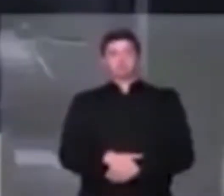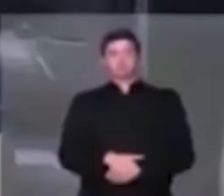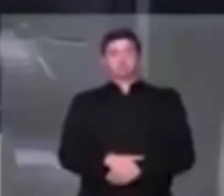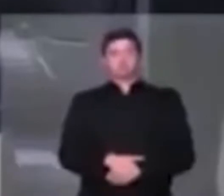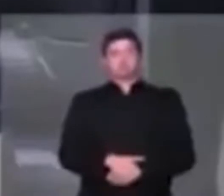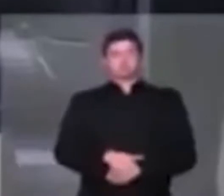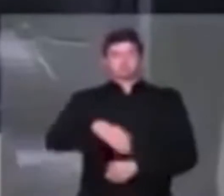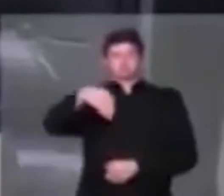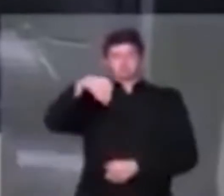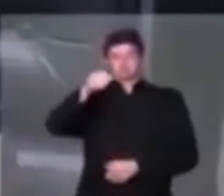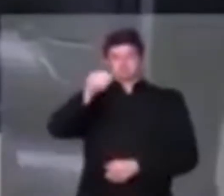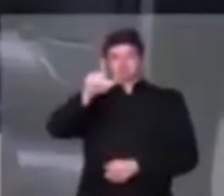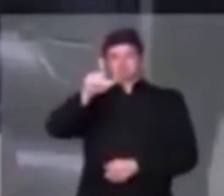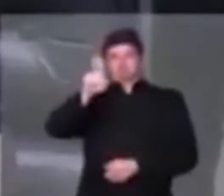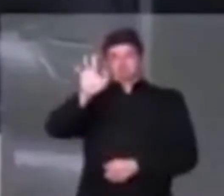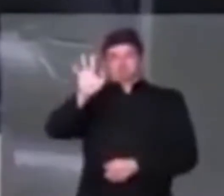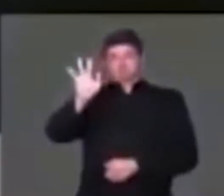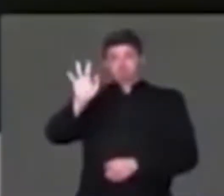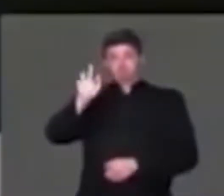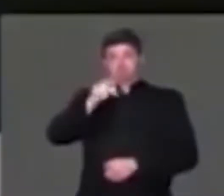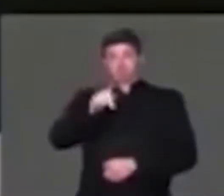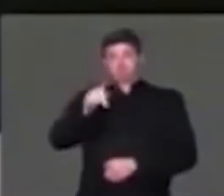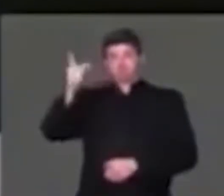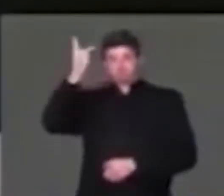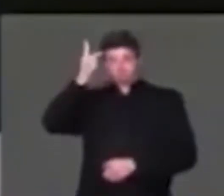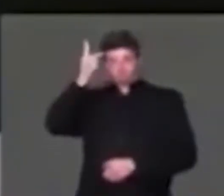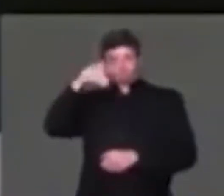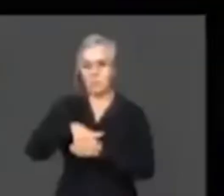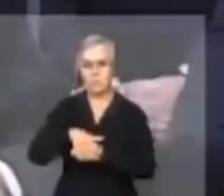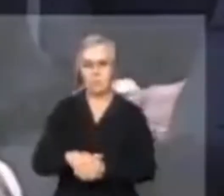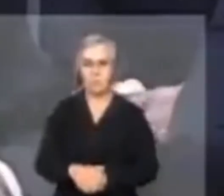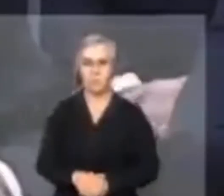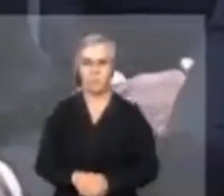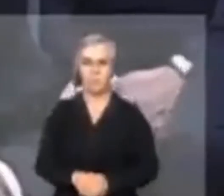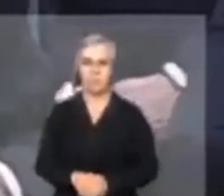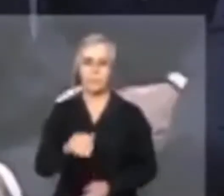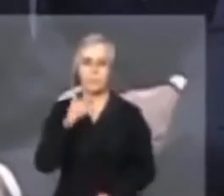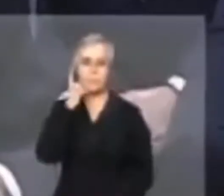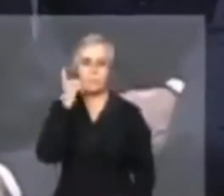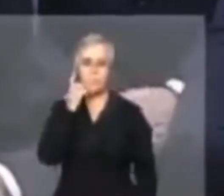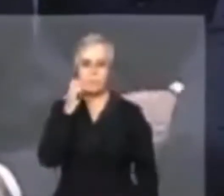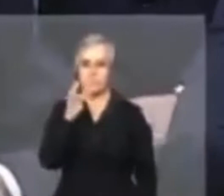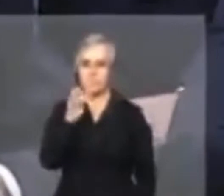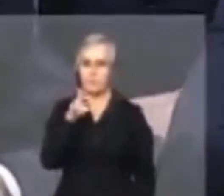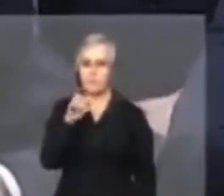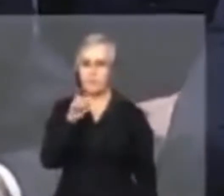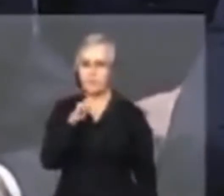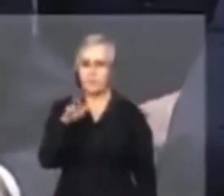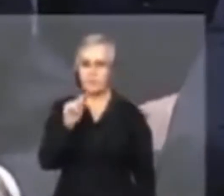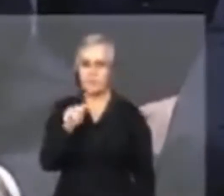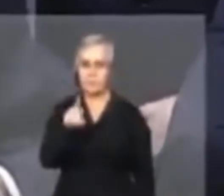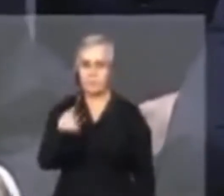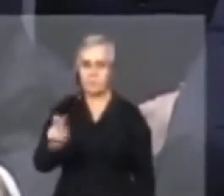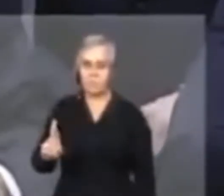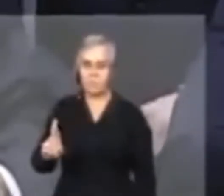Paulo Maluf, PP de São Paulo. Voto sim. Deputado Tiririca, do PR.